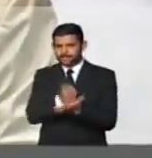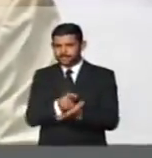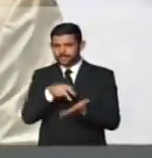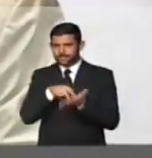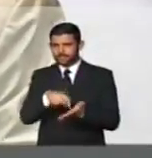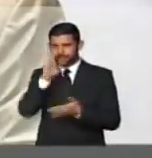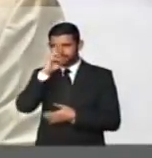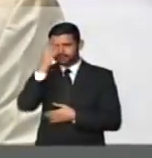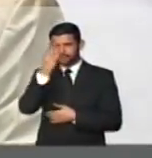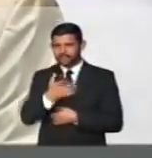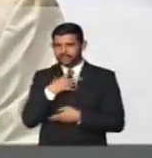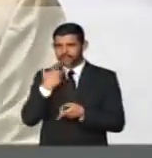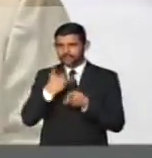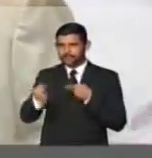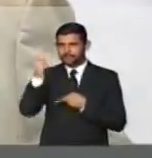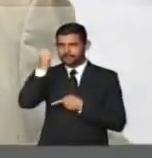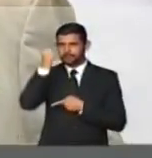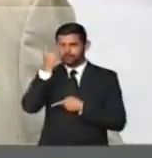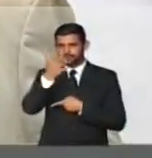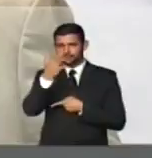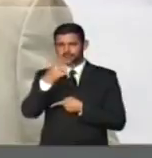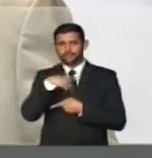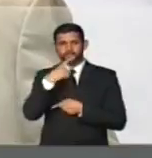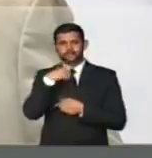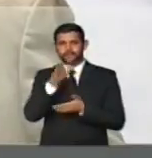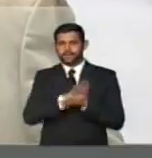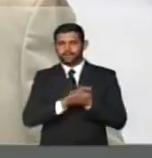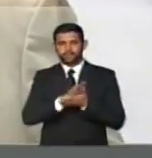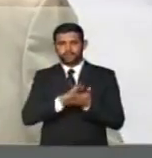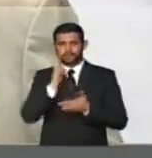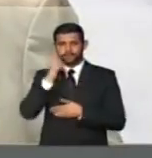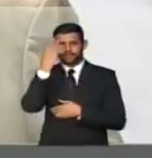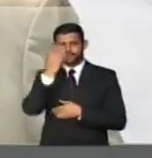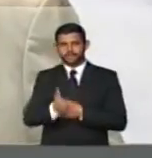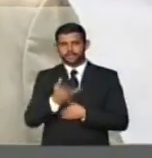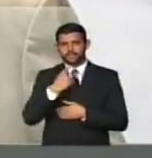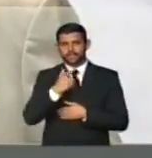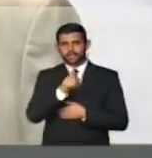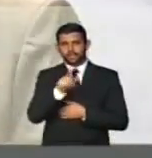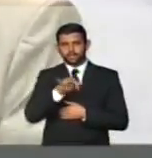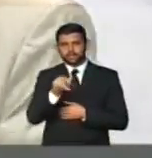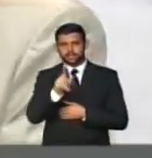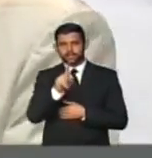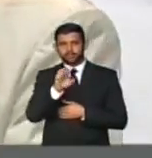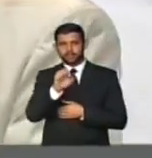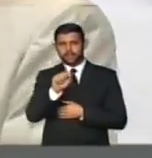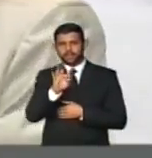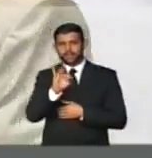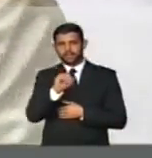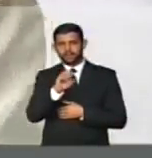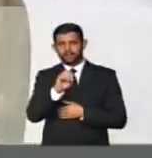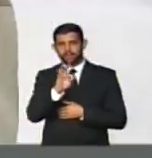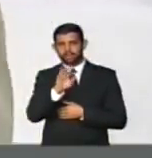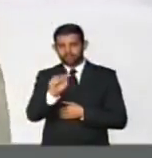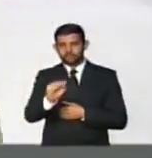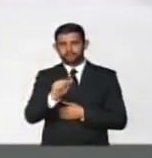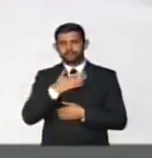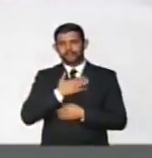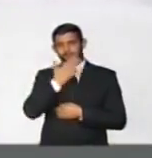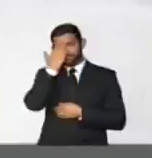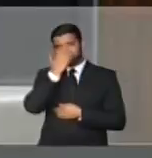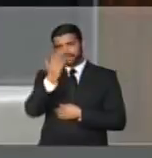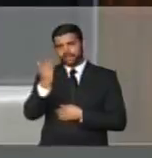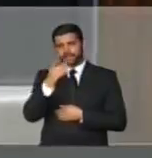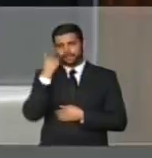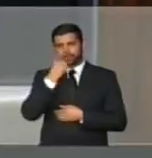Vossa Excelência será vitorioso. Não é à toa que Vossa Excelência Gonzaga é patriota. Muito obrigado. Muito obrigado,